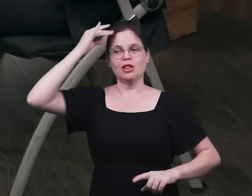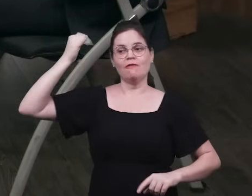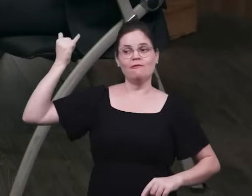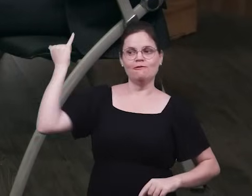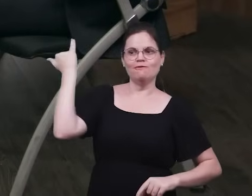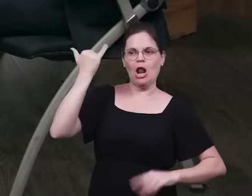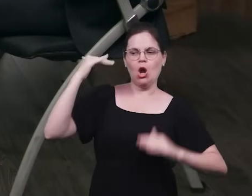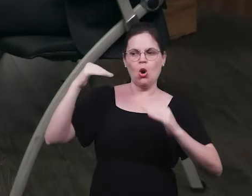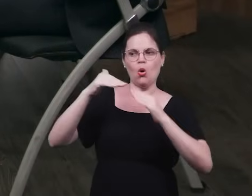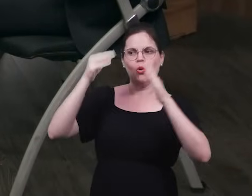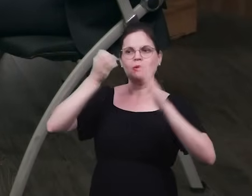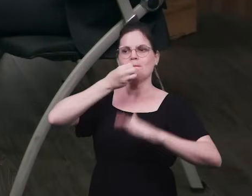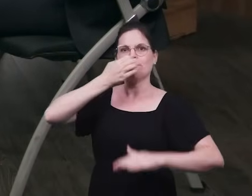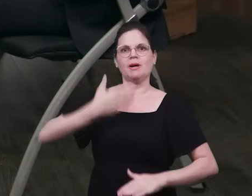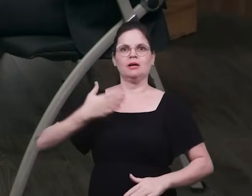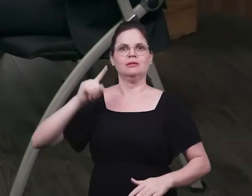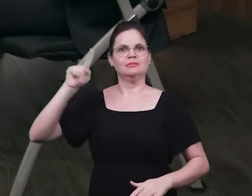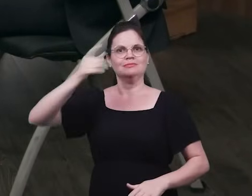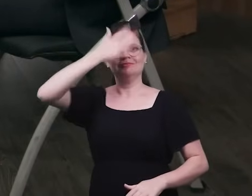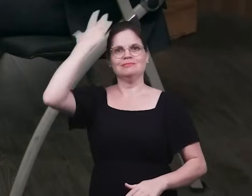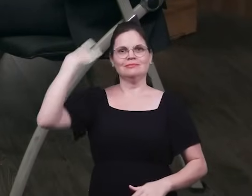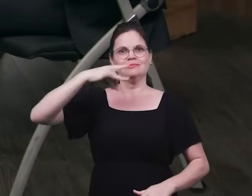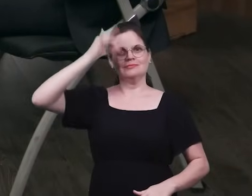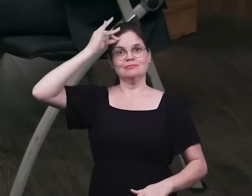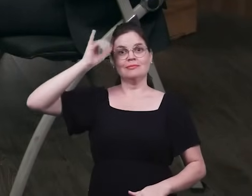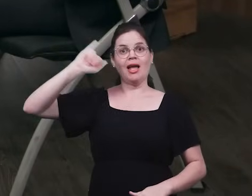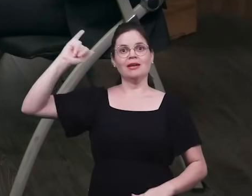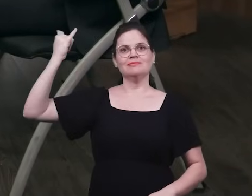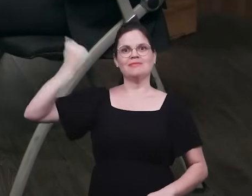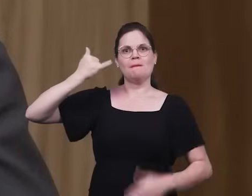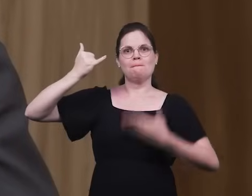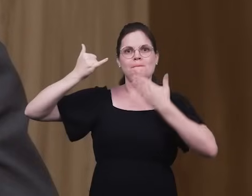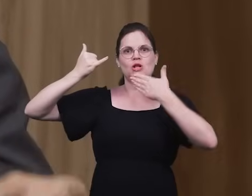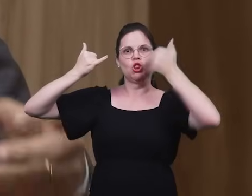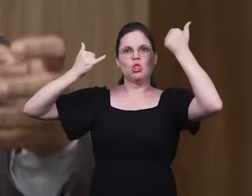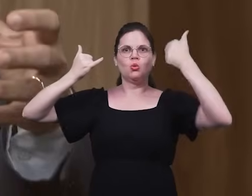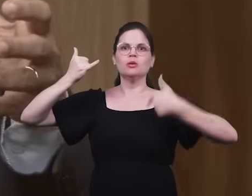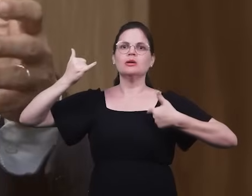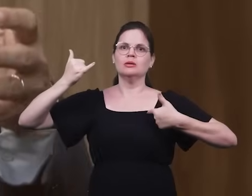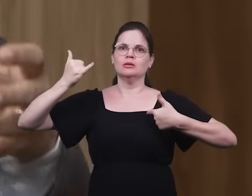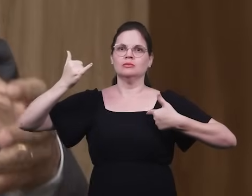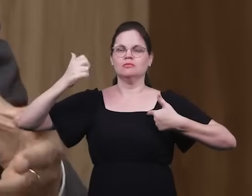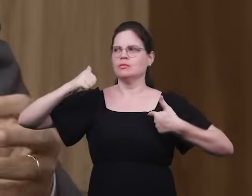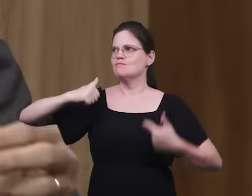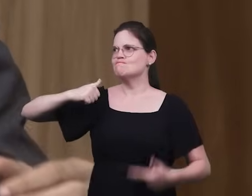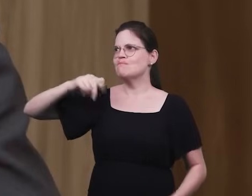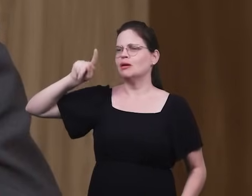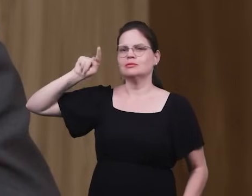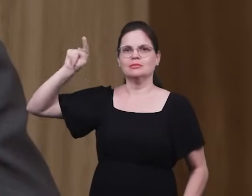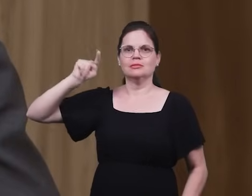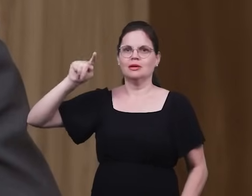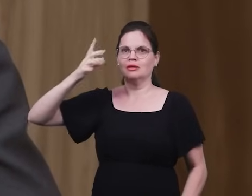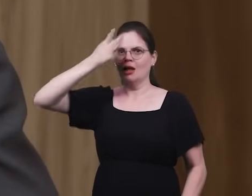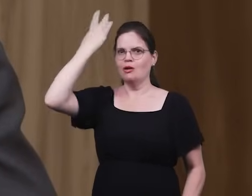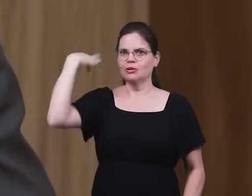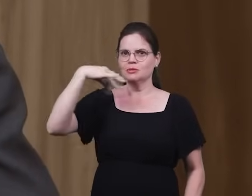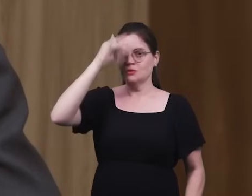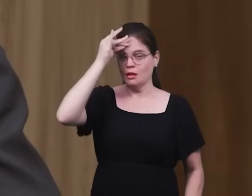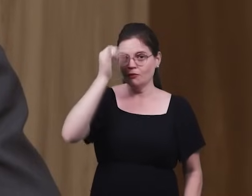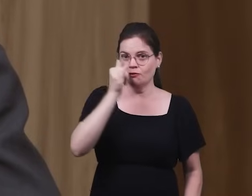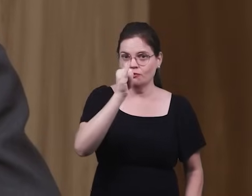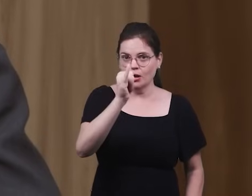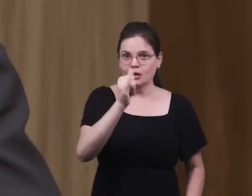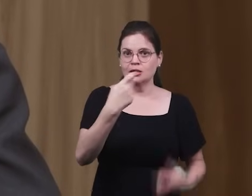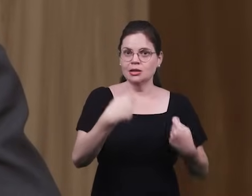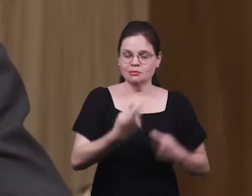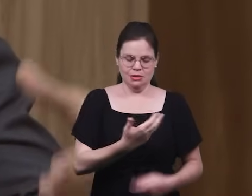acima da nossa A Voz do Espírito Santo é aquela que deve prevalecer no seu coração no coração da Senhora do